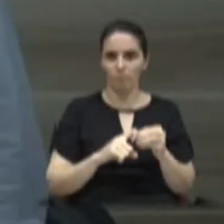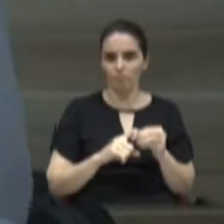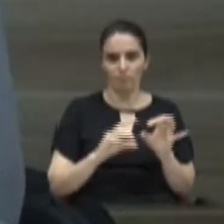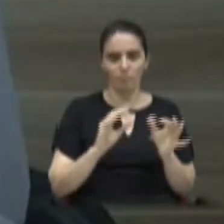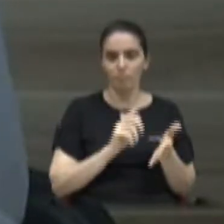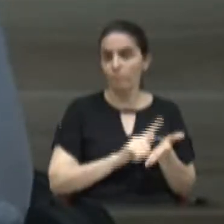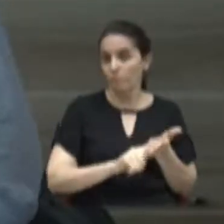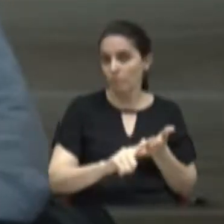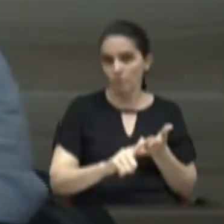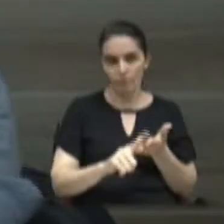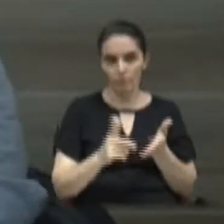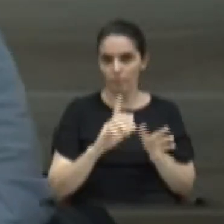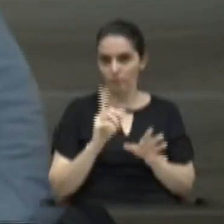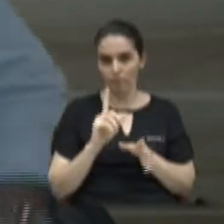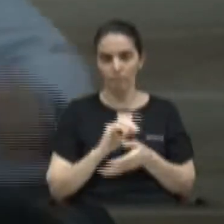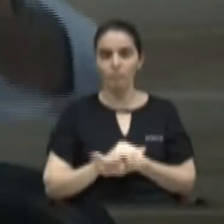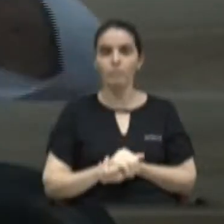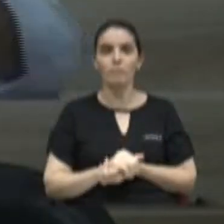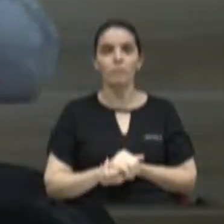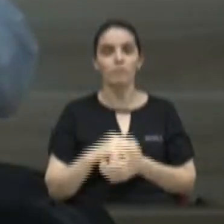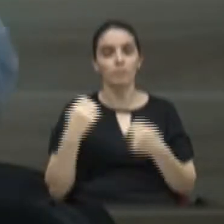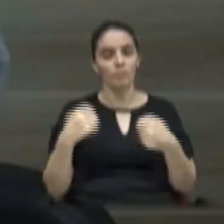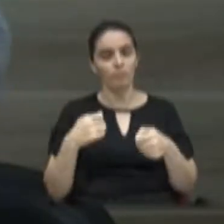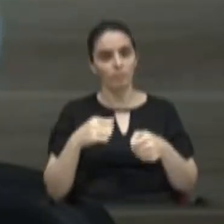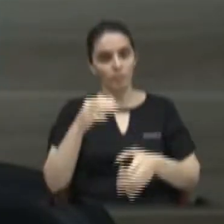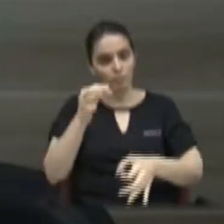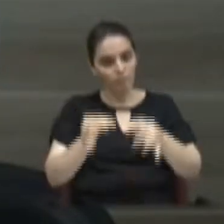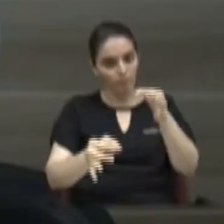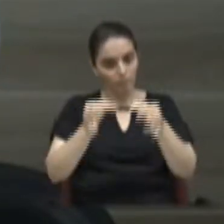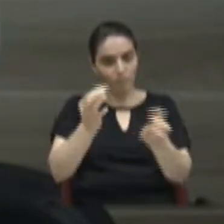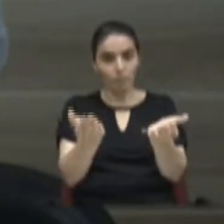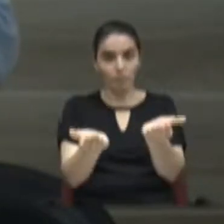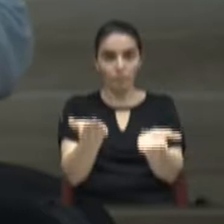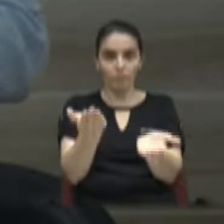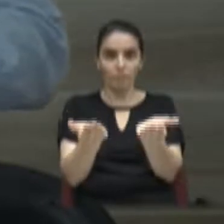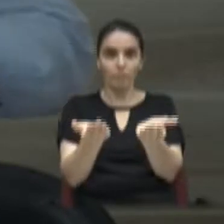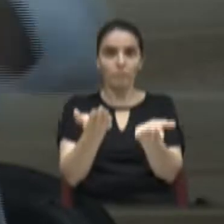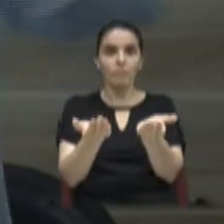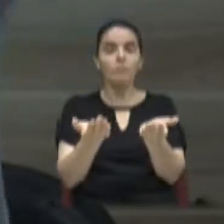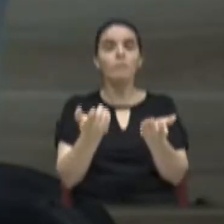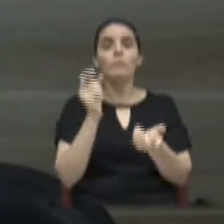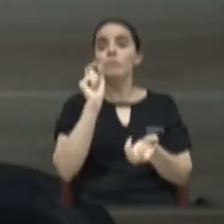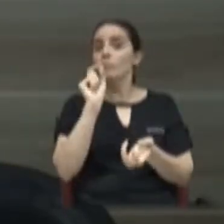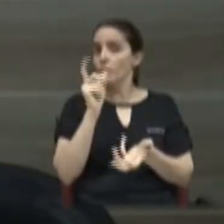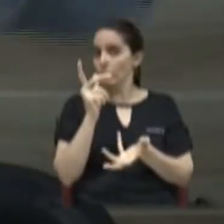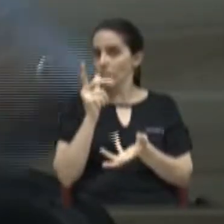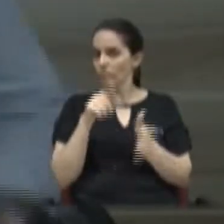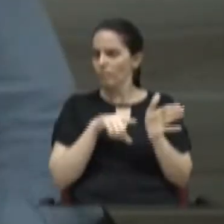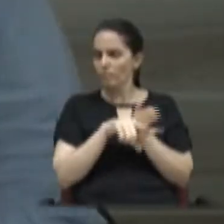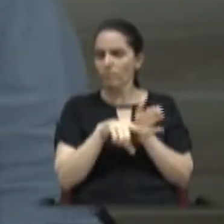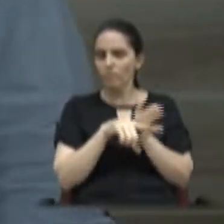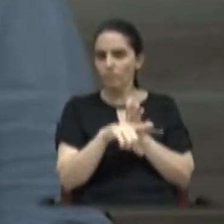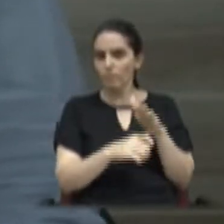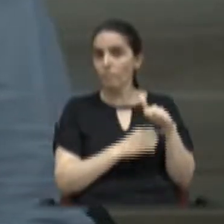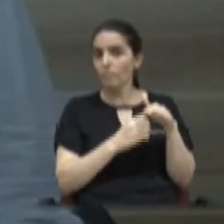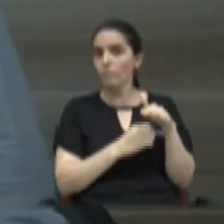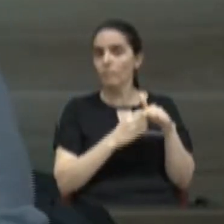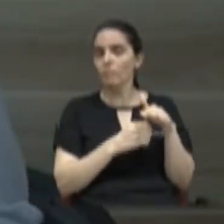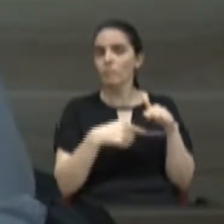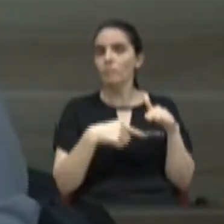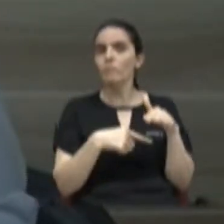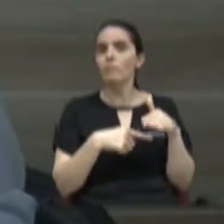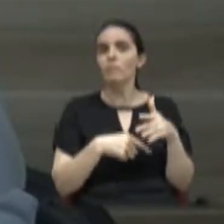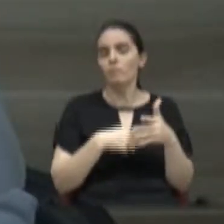Então, na verdade, a gente quer justiça e equilíbrio de uma forma. Pergunta para o empresário se ele põe o preço que ele